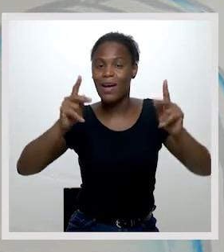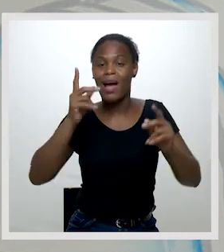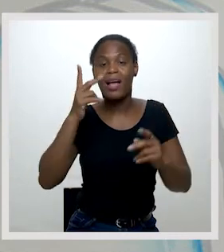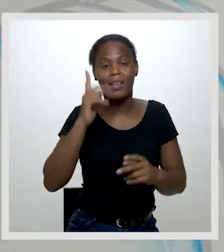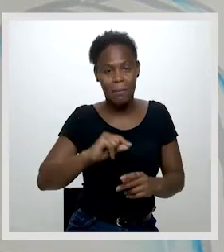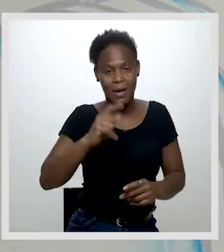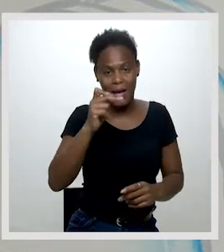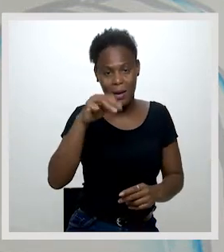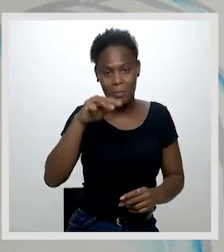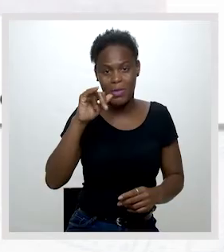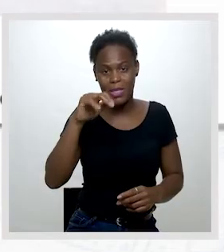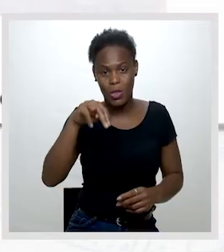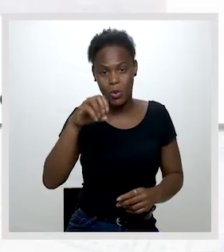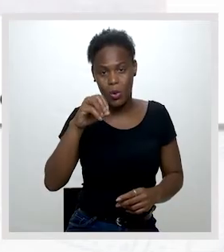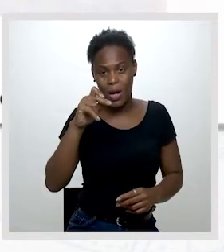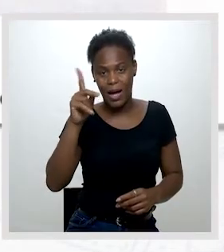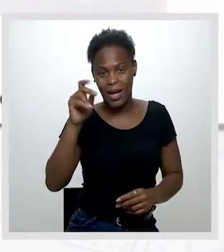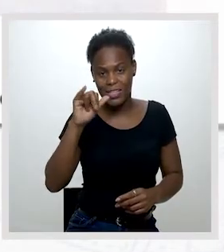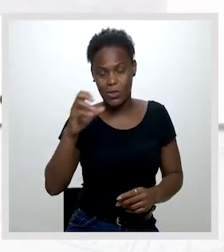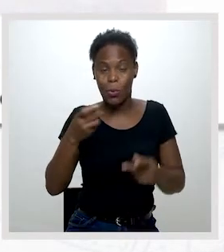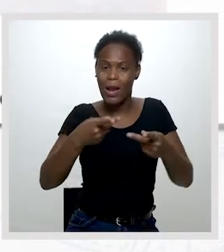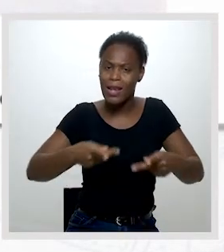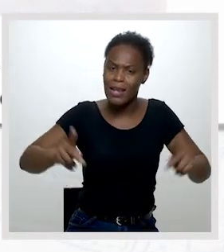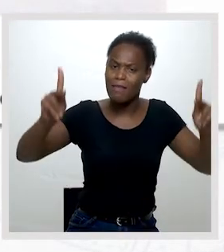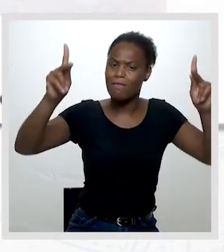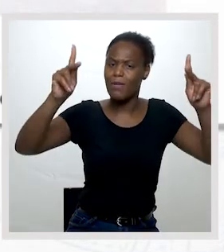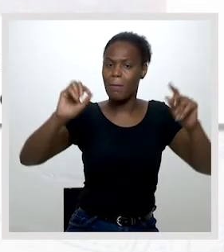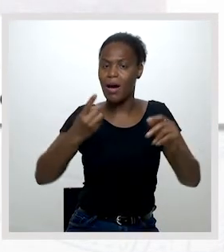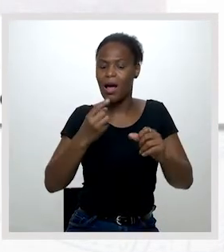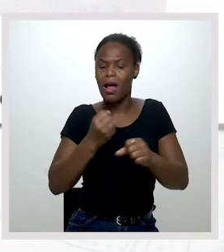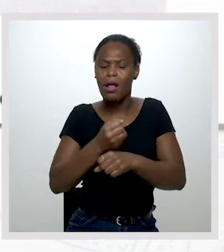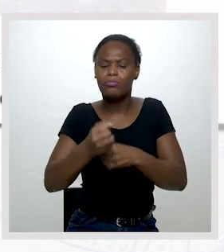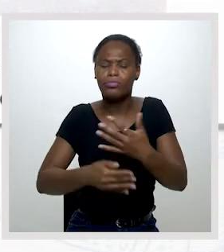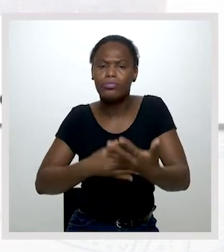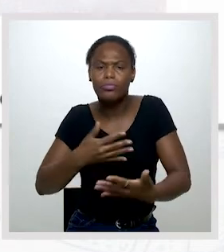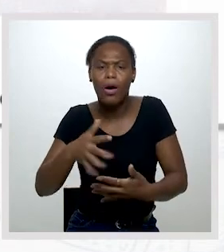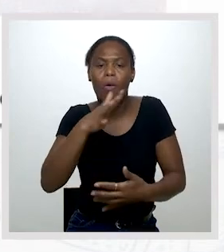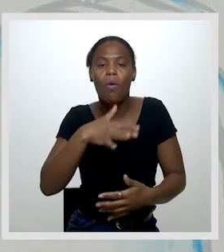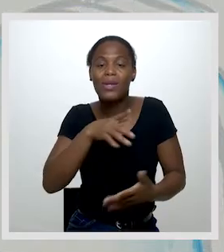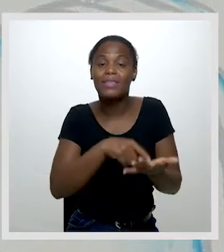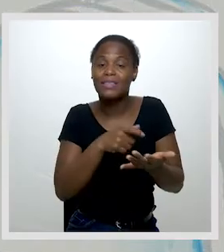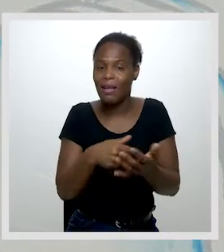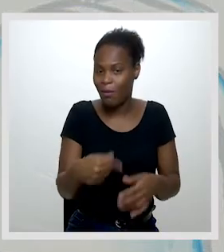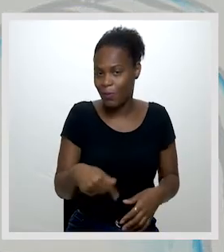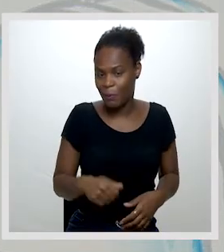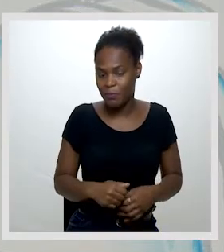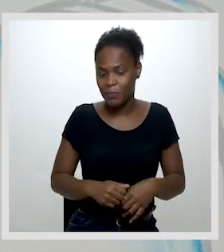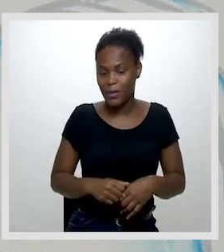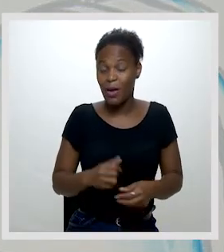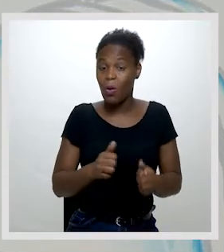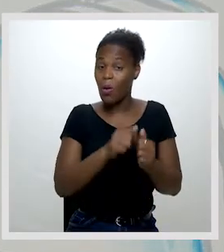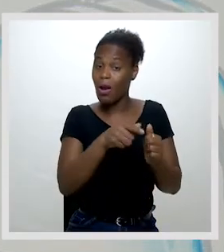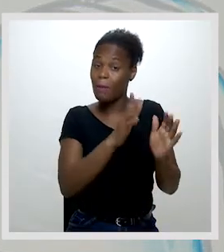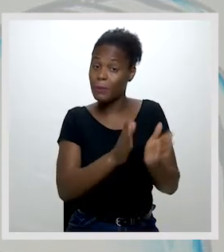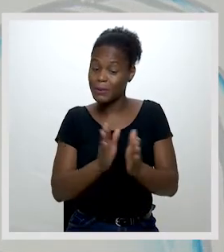serão livres e libertados para atuarem aonde é necessário. Com este processo,